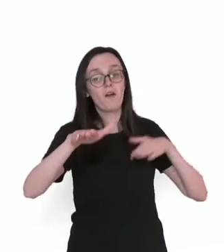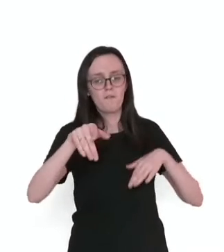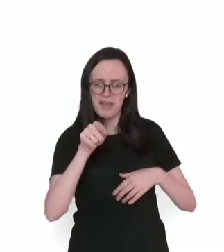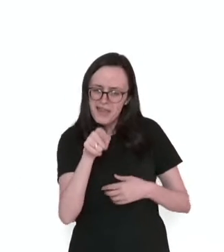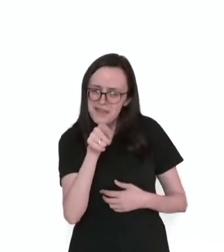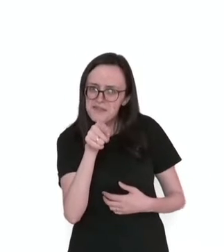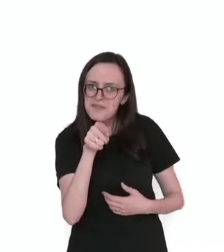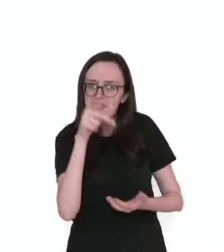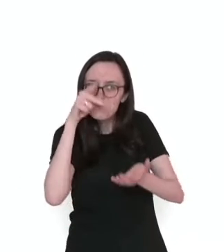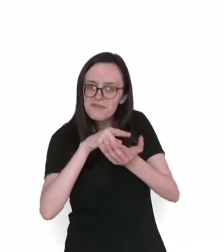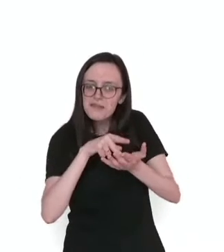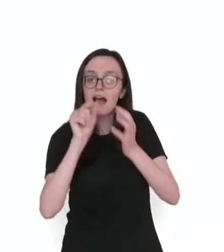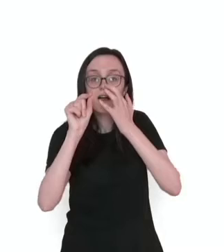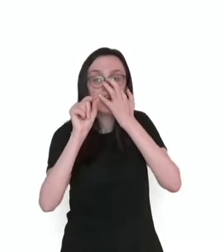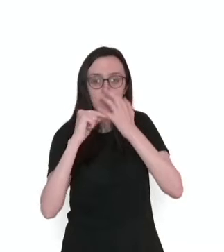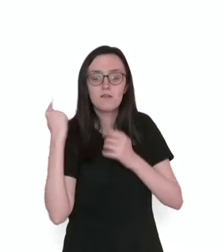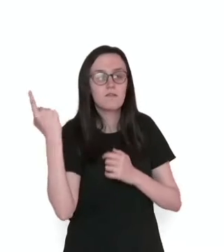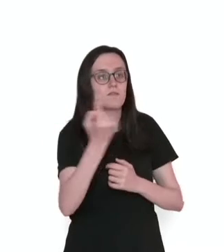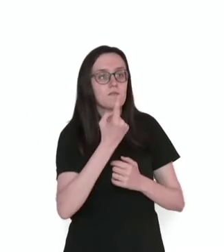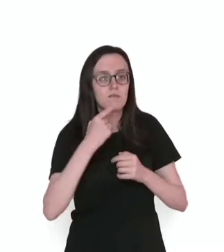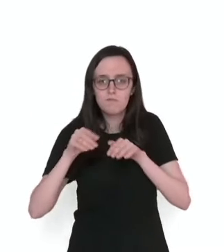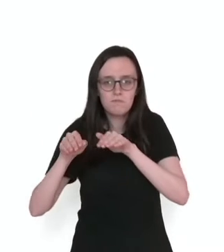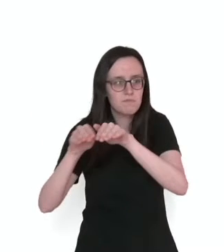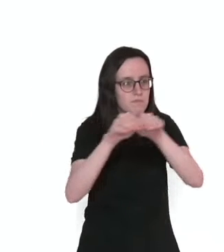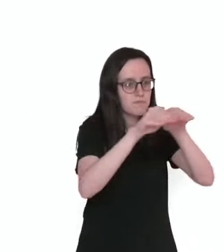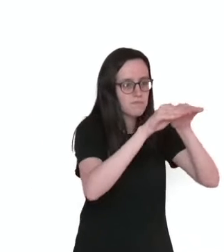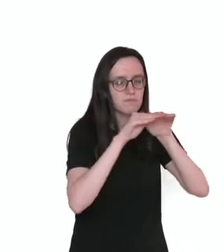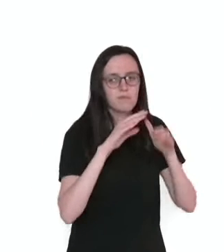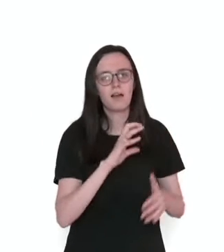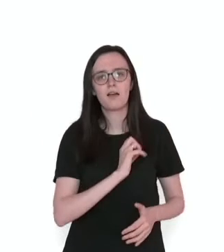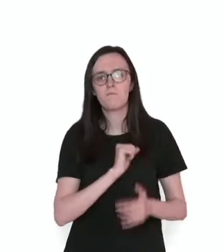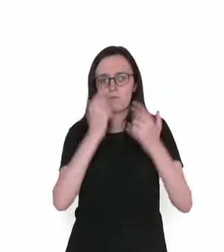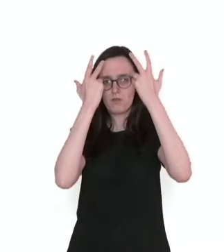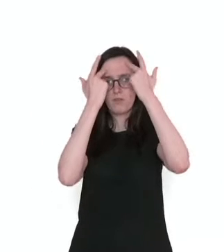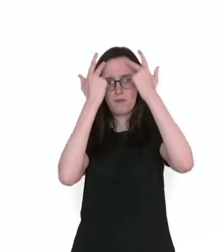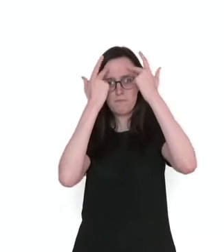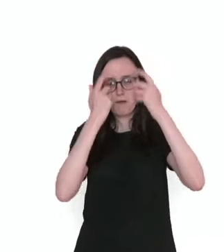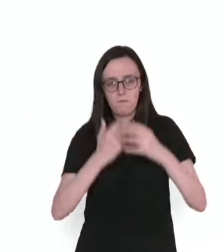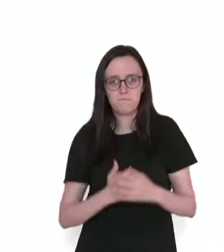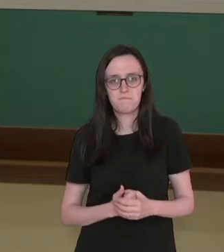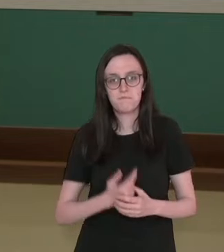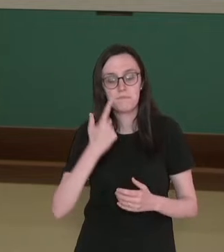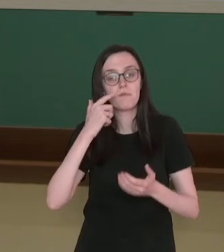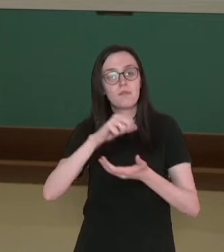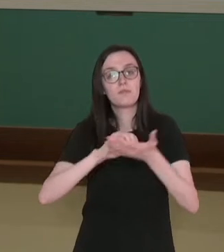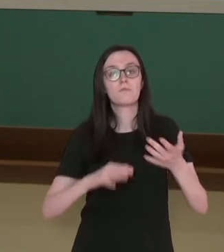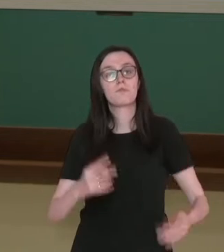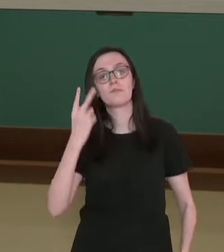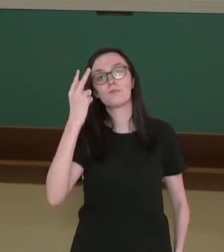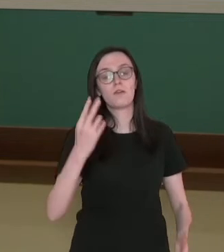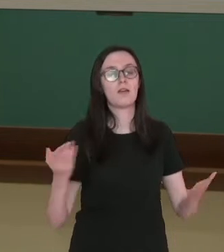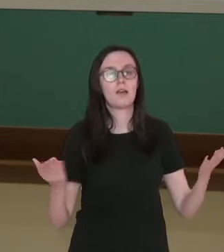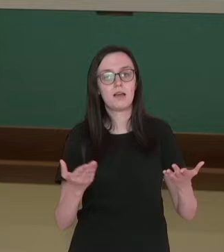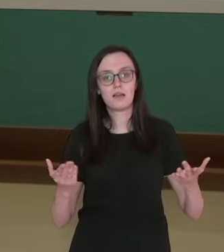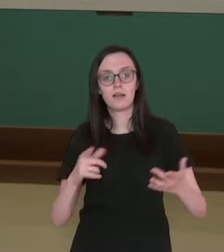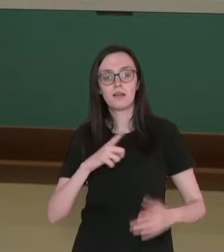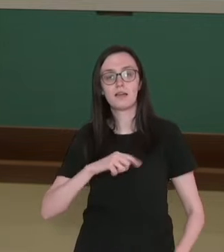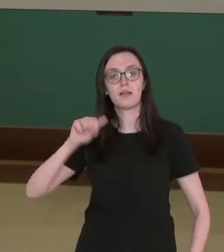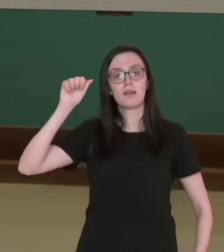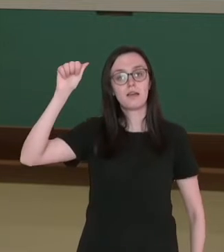verdade que pela anormalidade que todo amor é normal. A atividade 2 tem